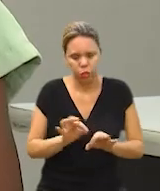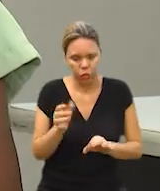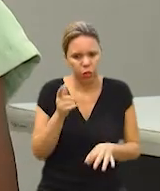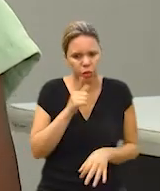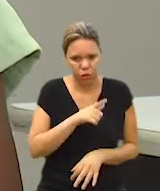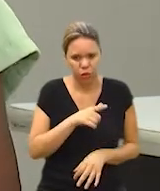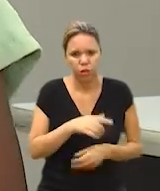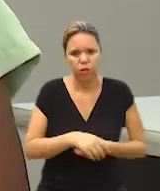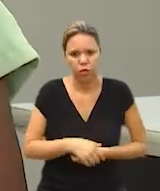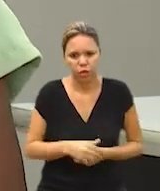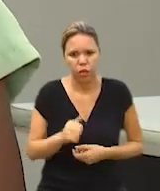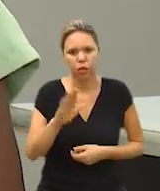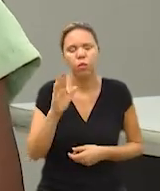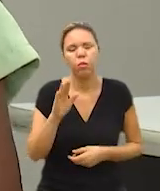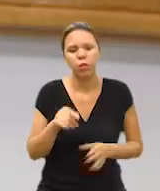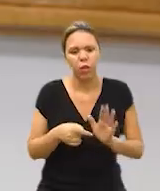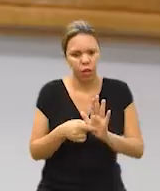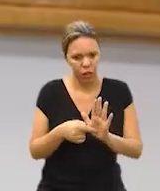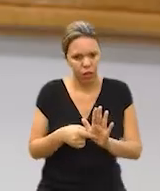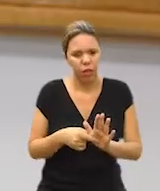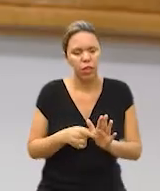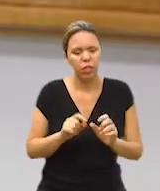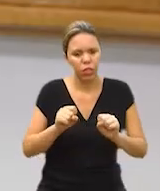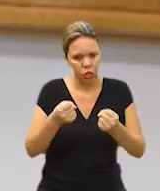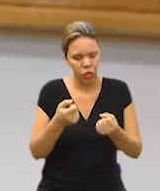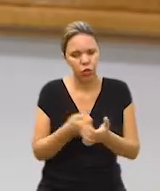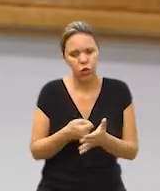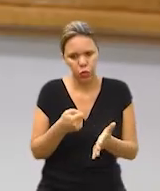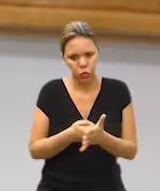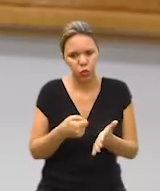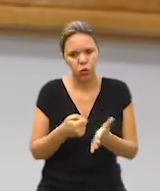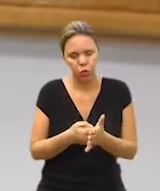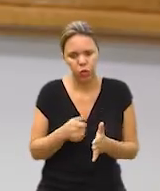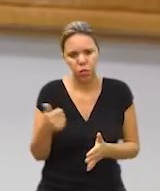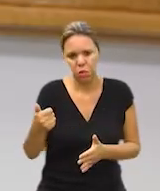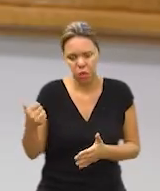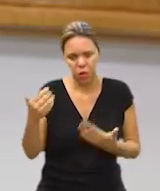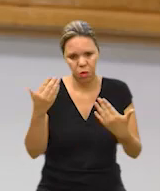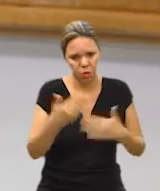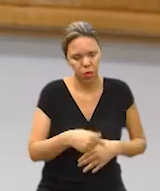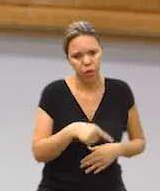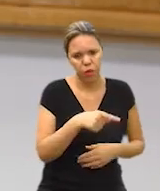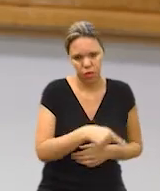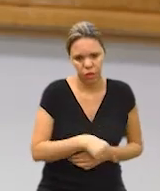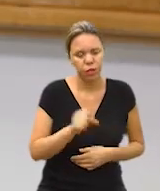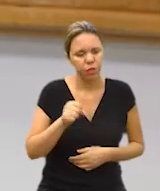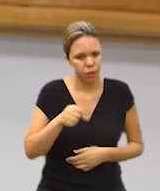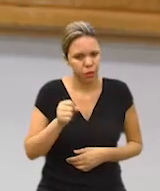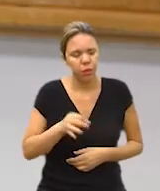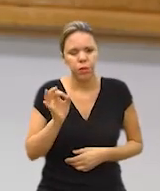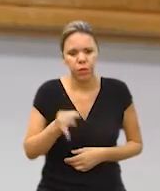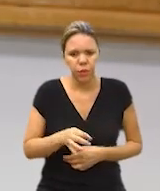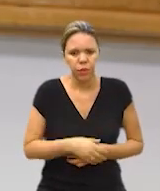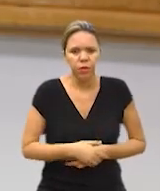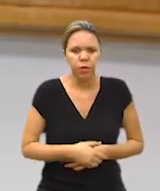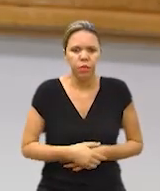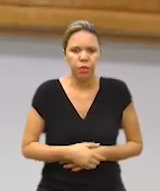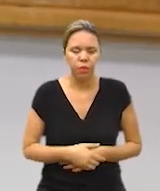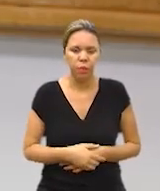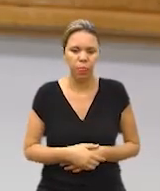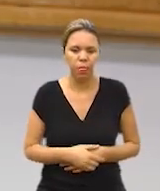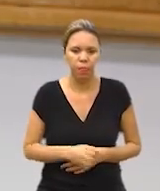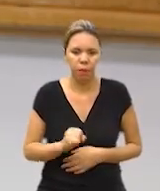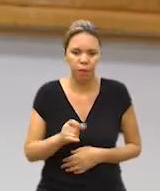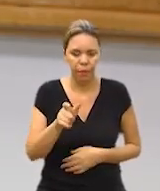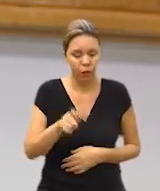consegue com mais dedicação? É, assim, na primeira fase, sim, com certeza, né? Uhum.